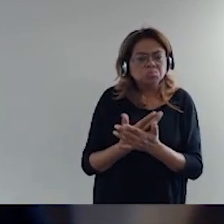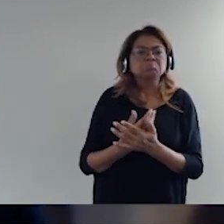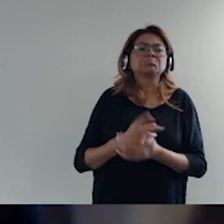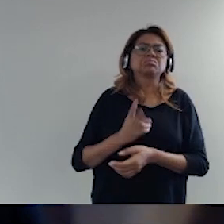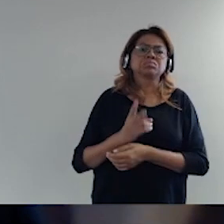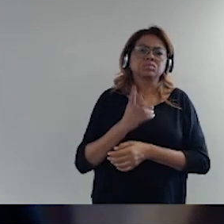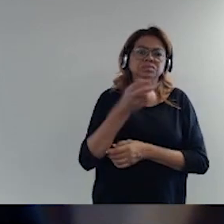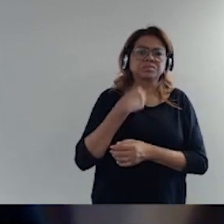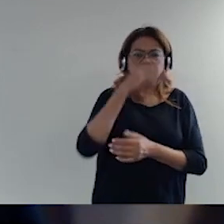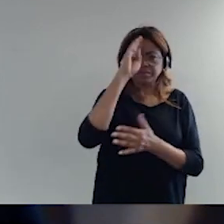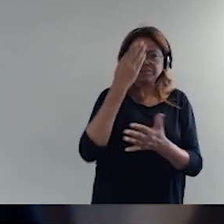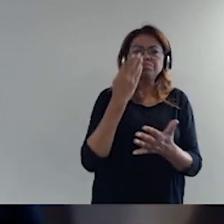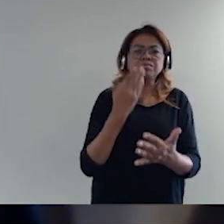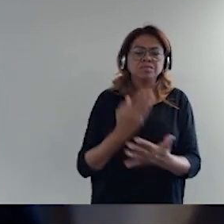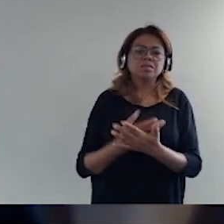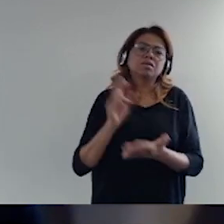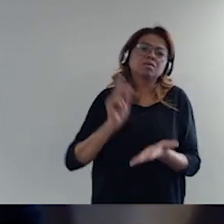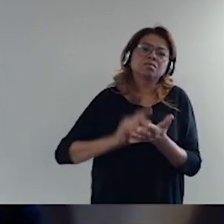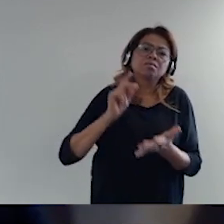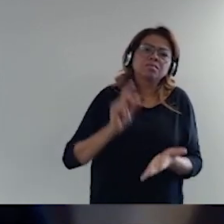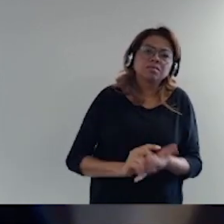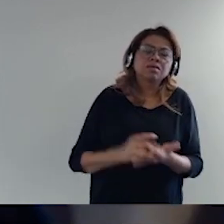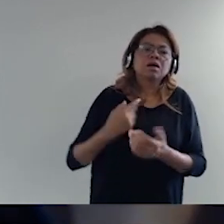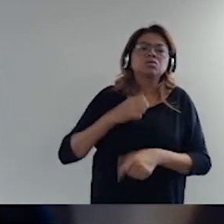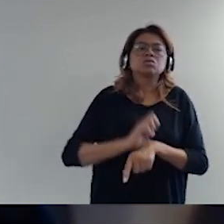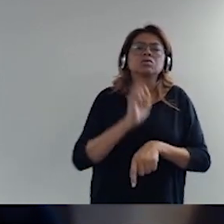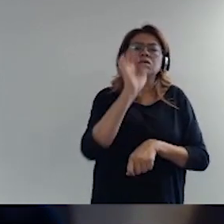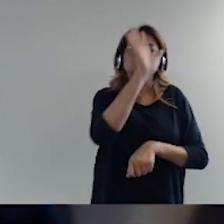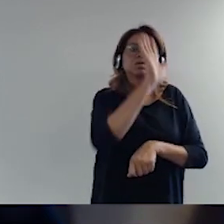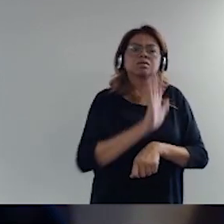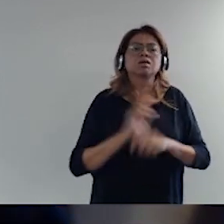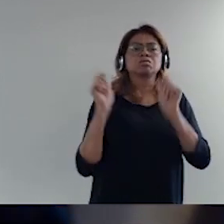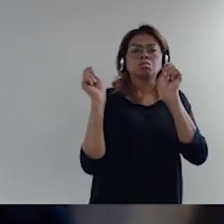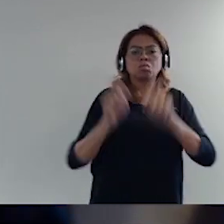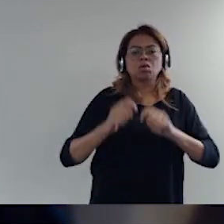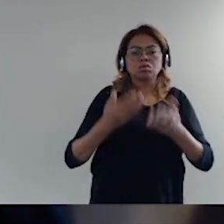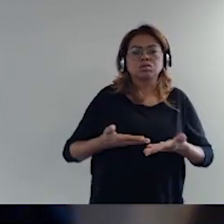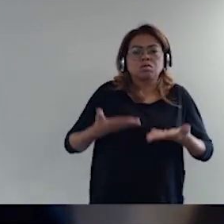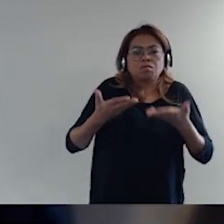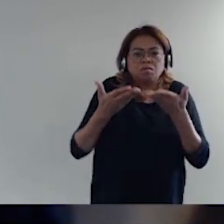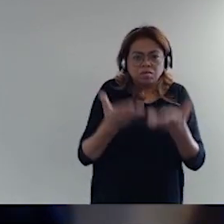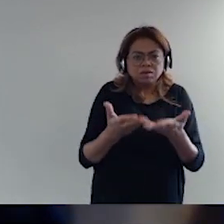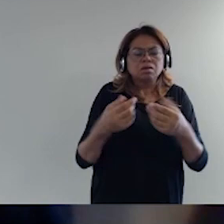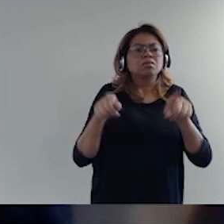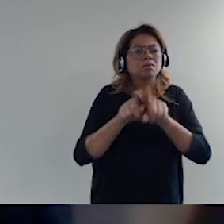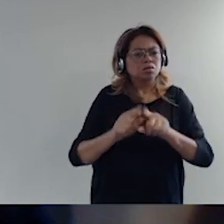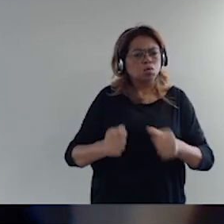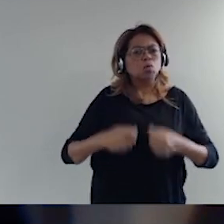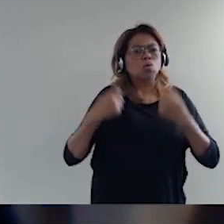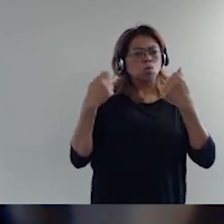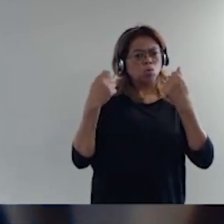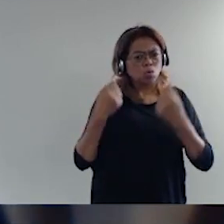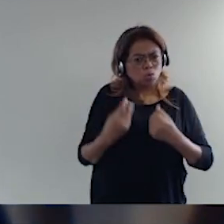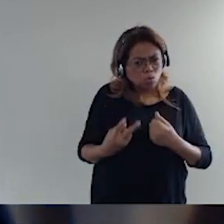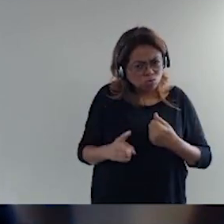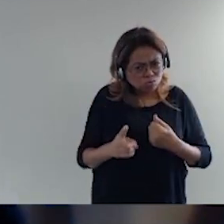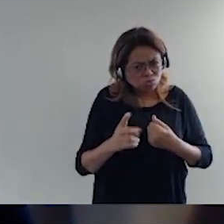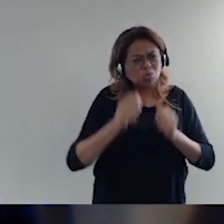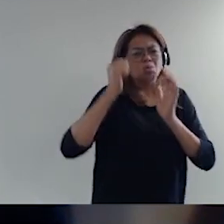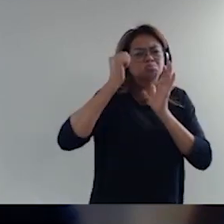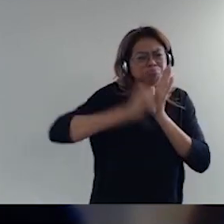estudiosos que acreditam naquilo que efetivamente a federação pode proporcionar. E ficam lutando em conjunto com a gente